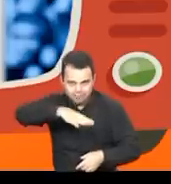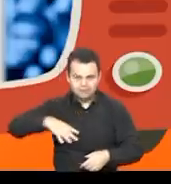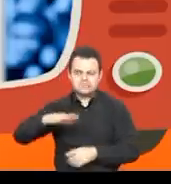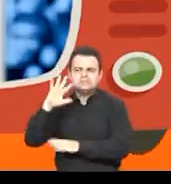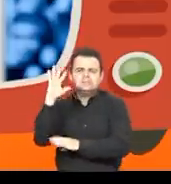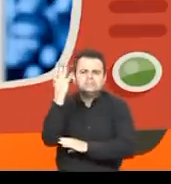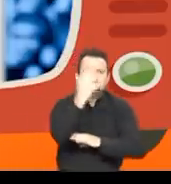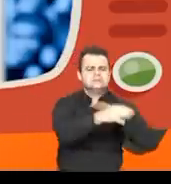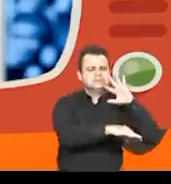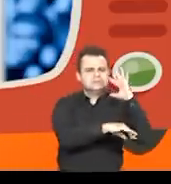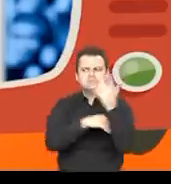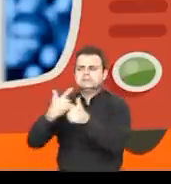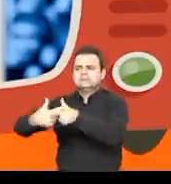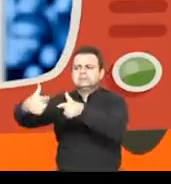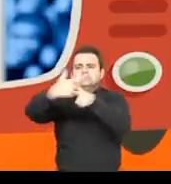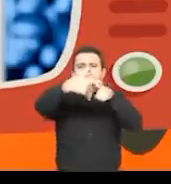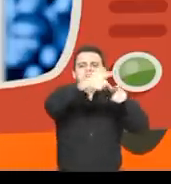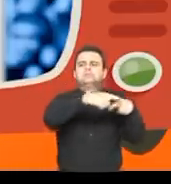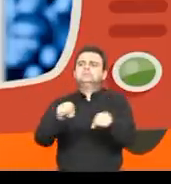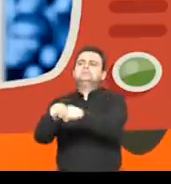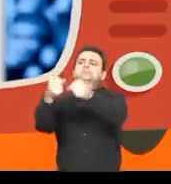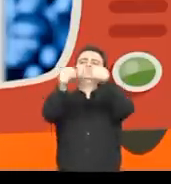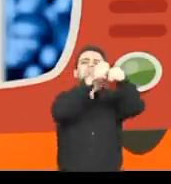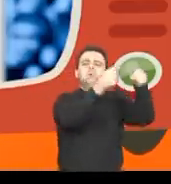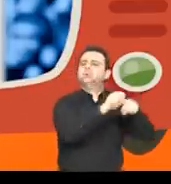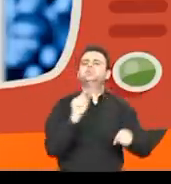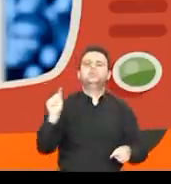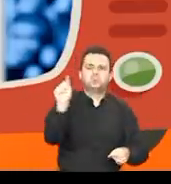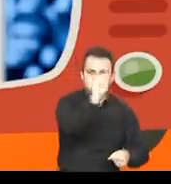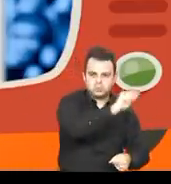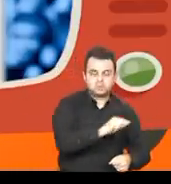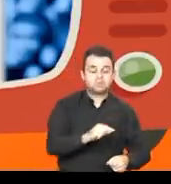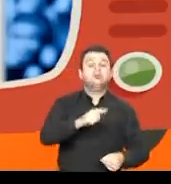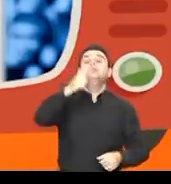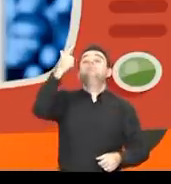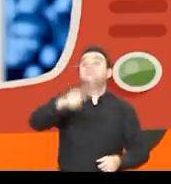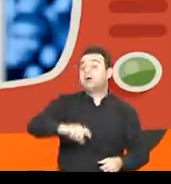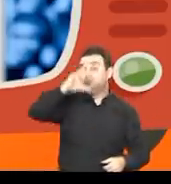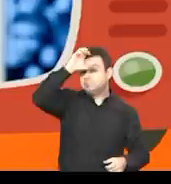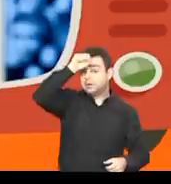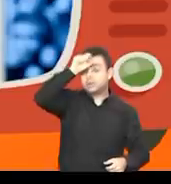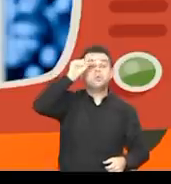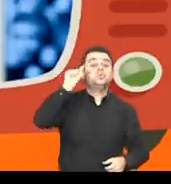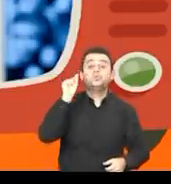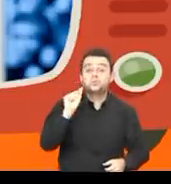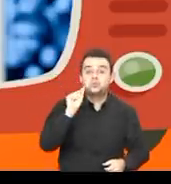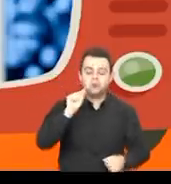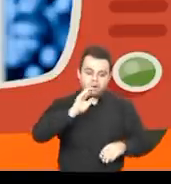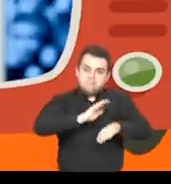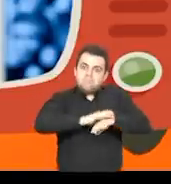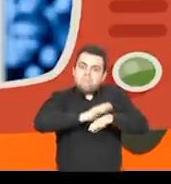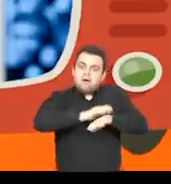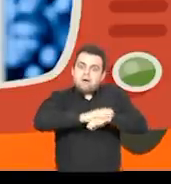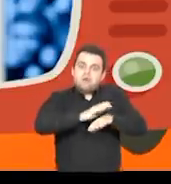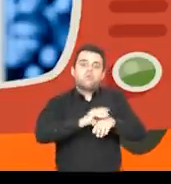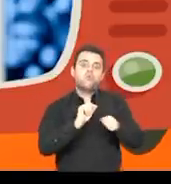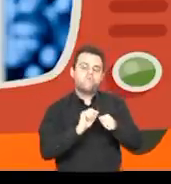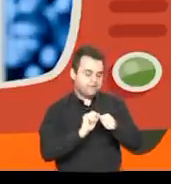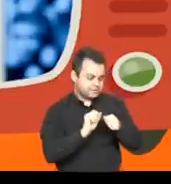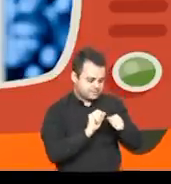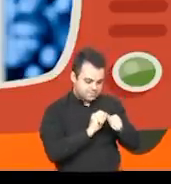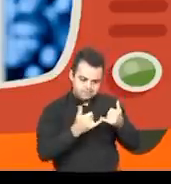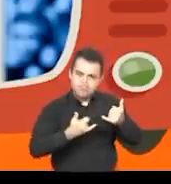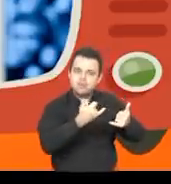impactos causados no nosso meio ambiente. Aprenderemos também a produzir alguns brinquedos